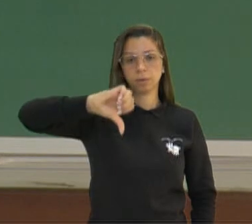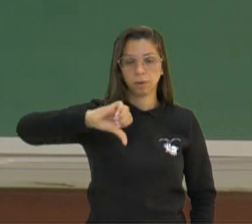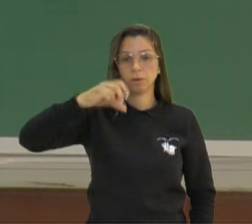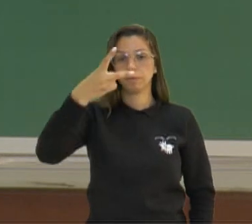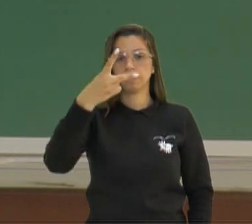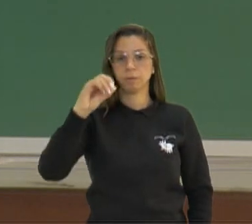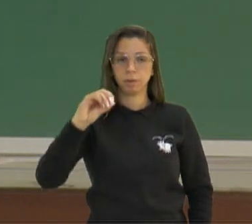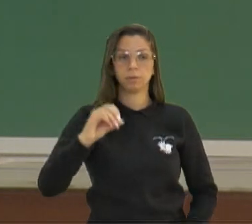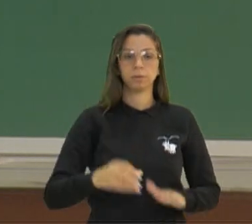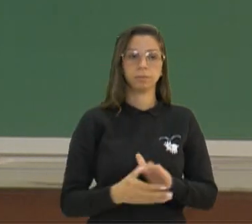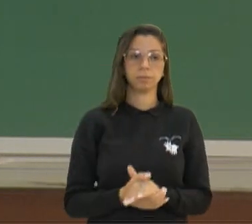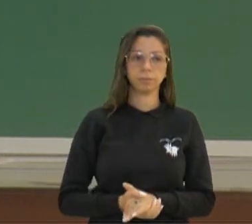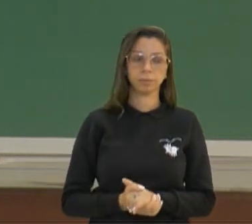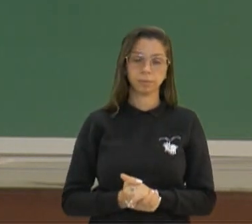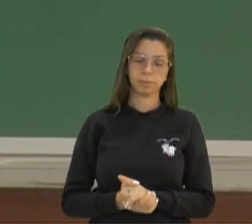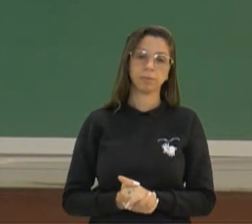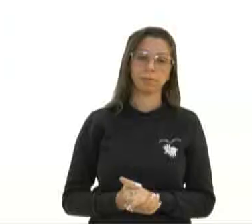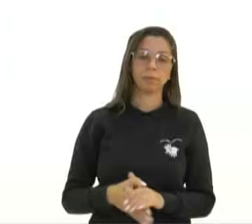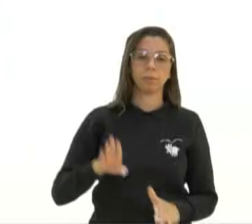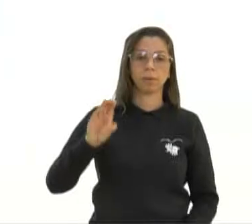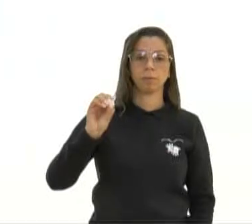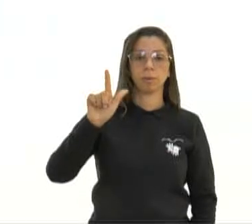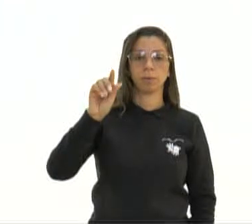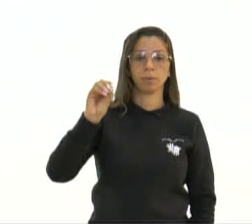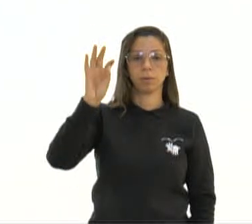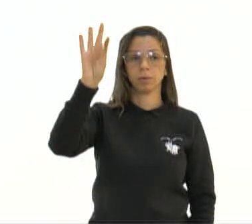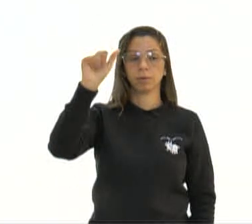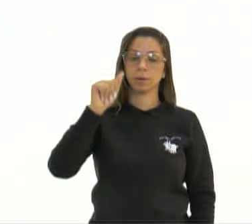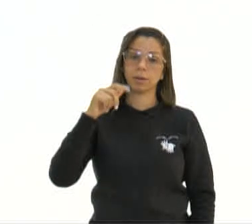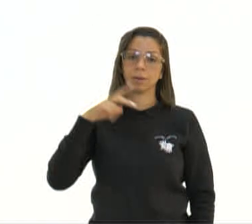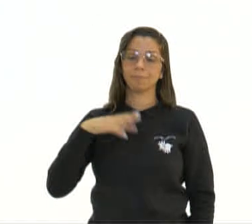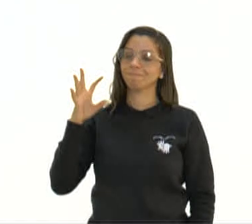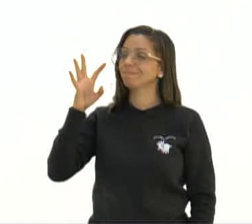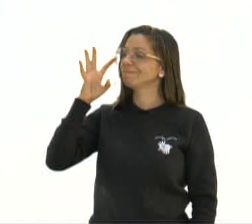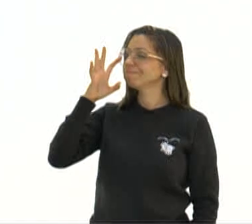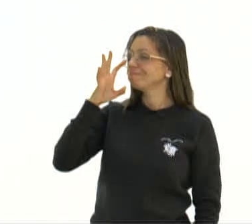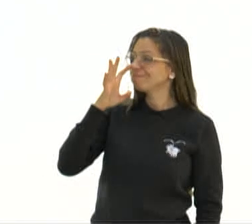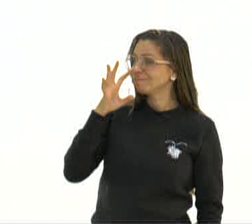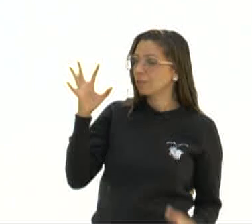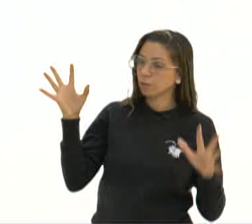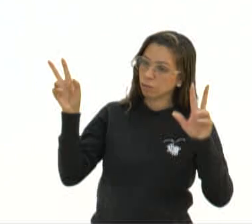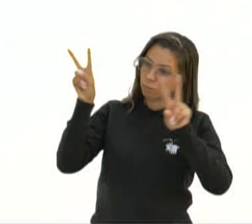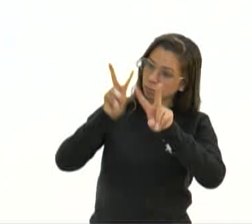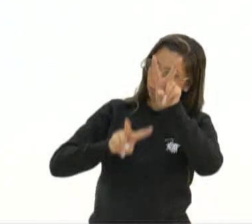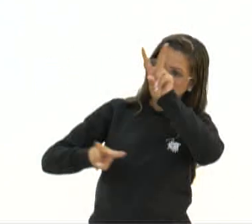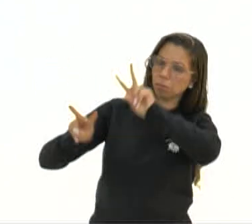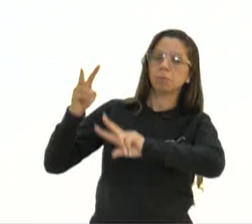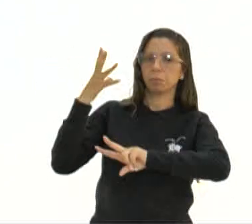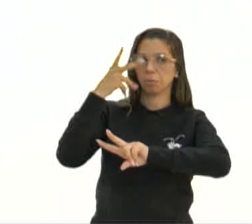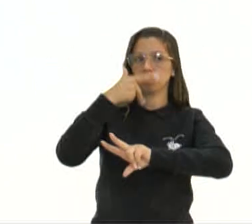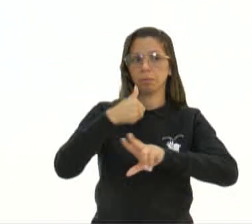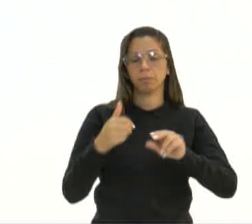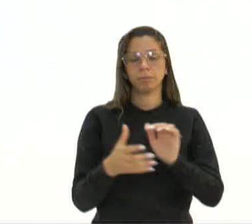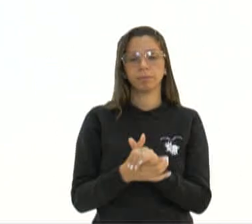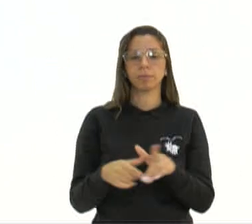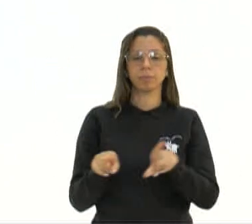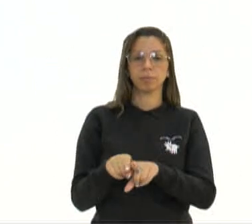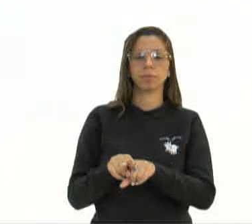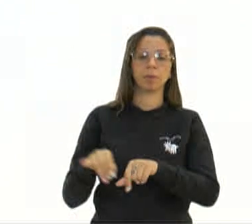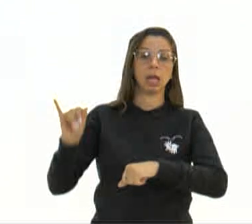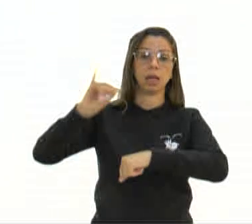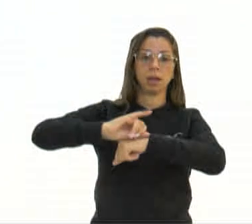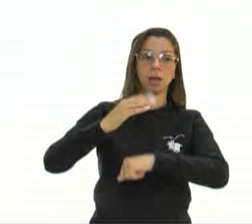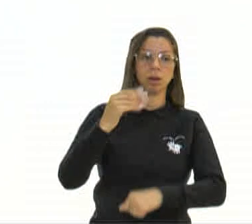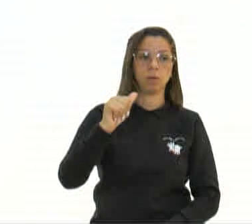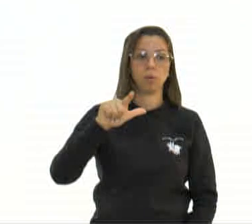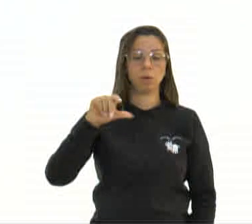XX. Aqui a cidade de Bogotá também, uma vista bonita, né, essa parte plana aqui. Capital da Colômbia, uma